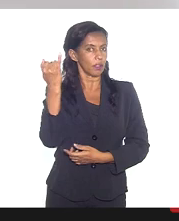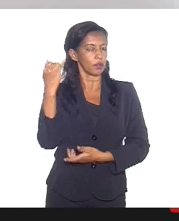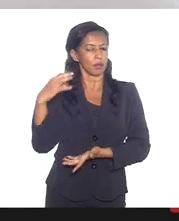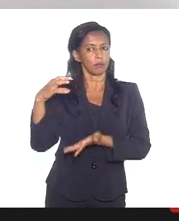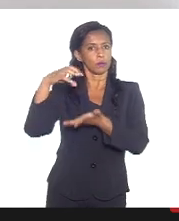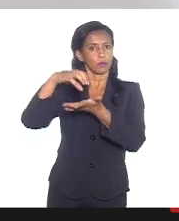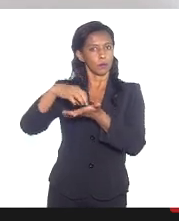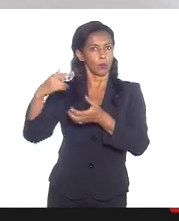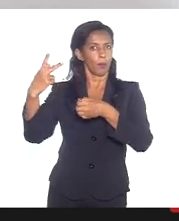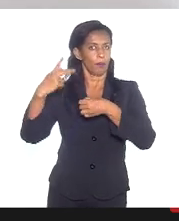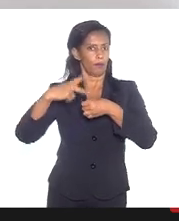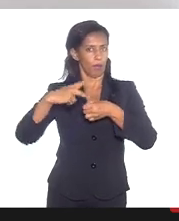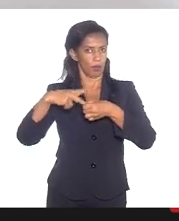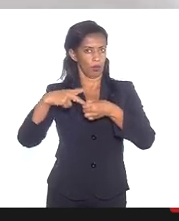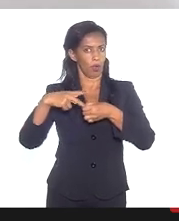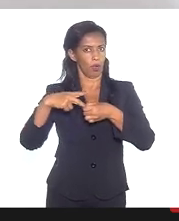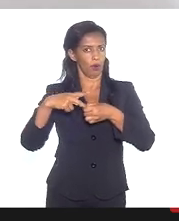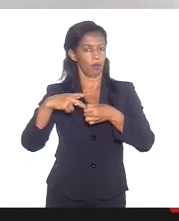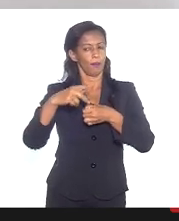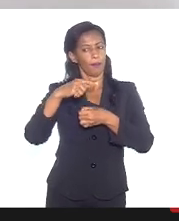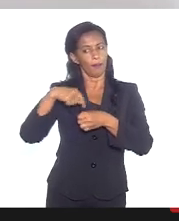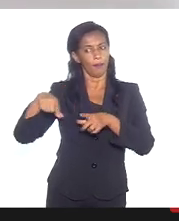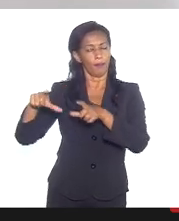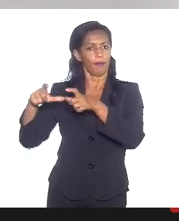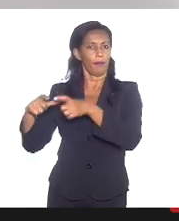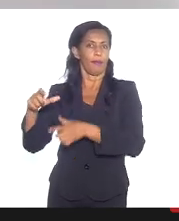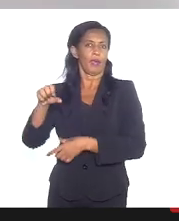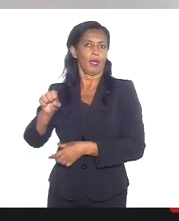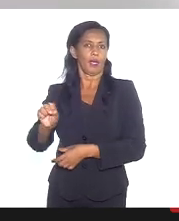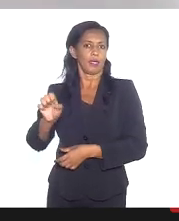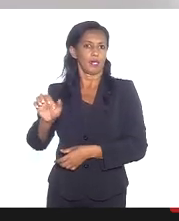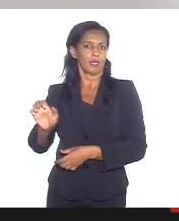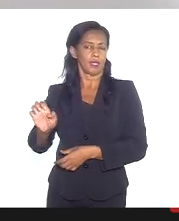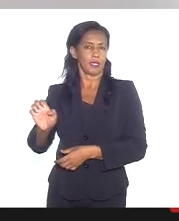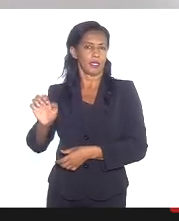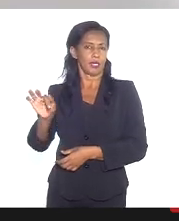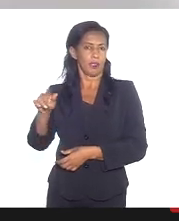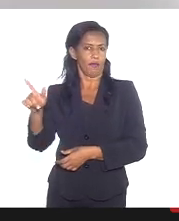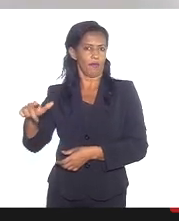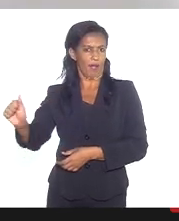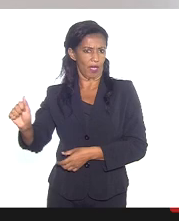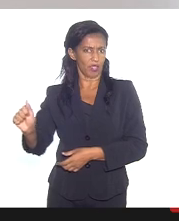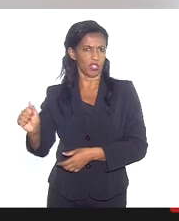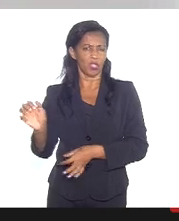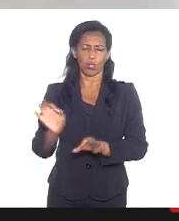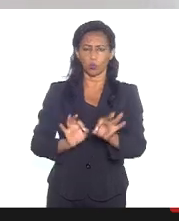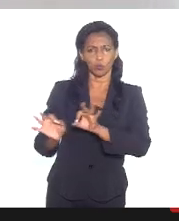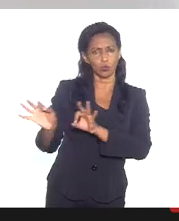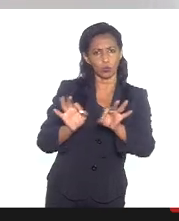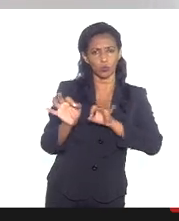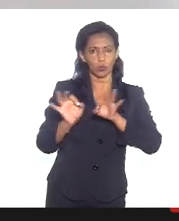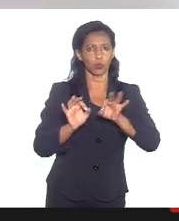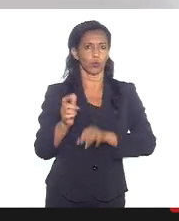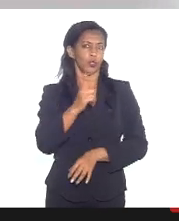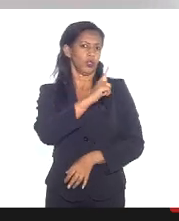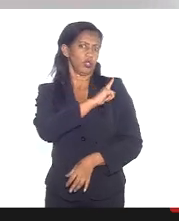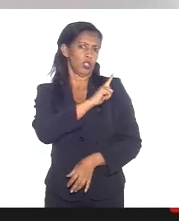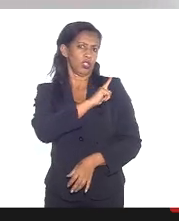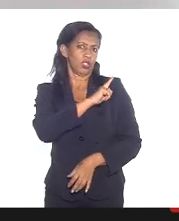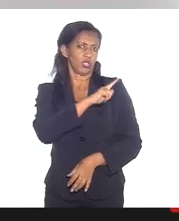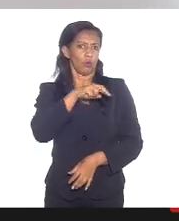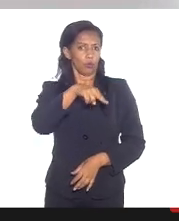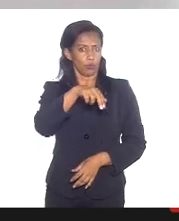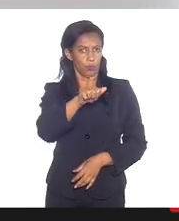petróleo para a fazenda, né, para a Cefaz. Então, todas as medidas que estão sendo tomadas agora pela gestão, em especial pela gestão